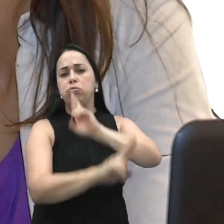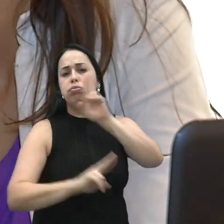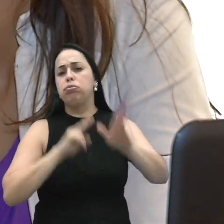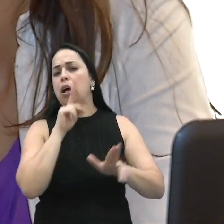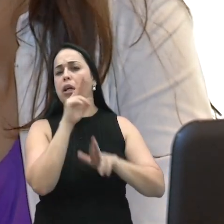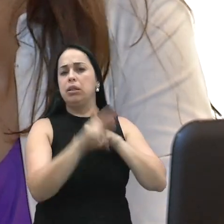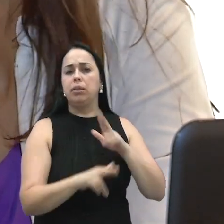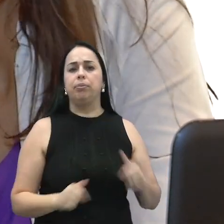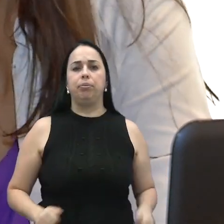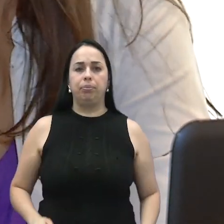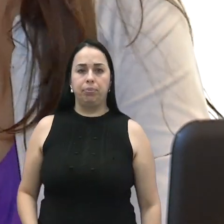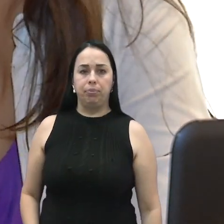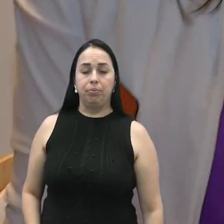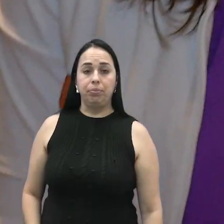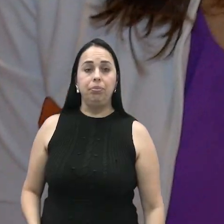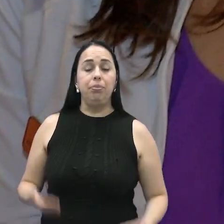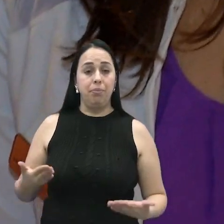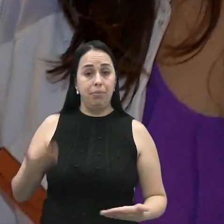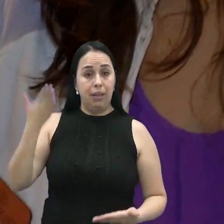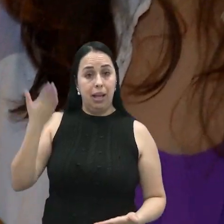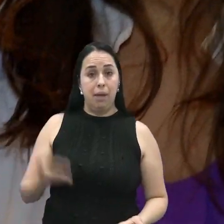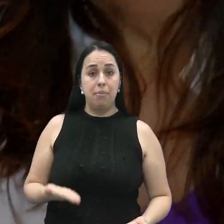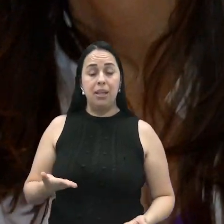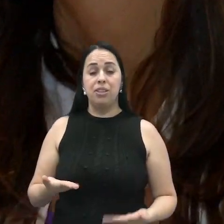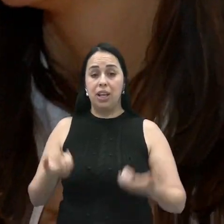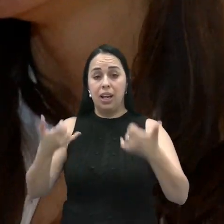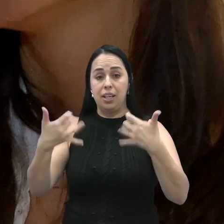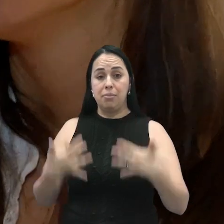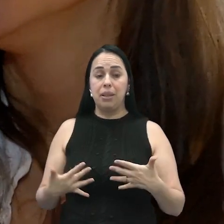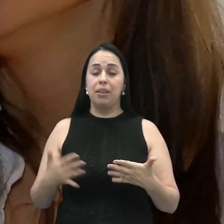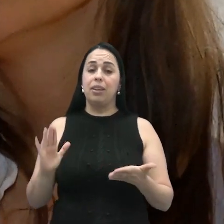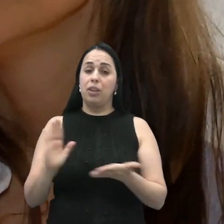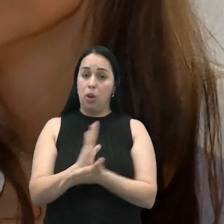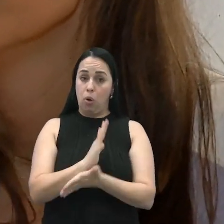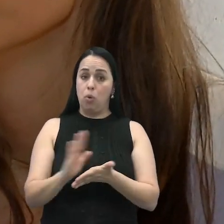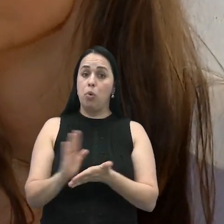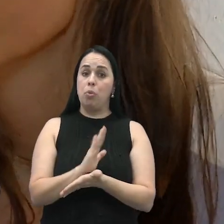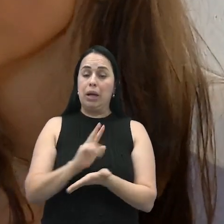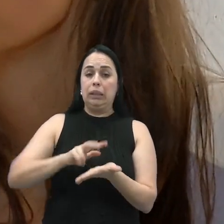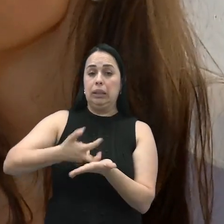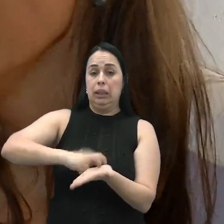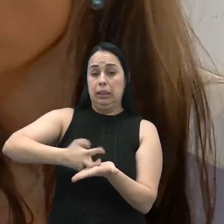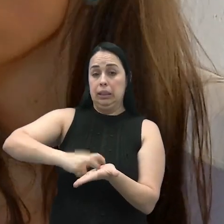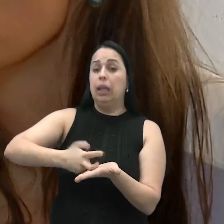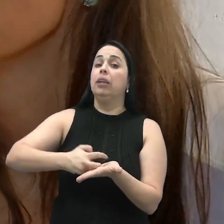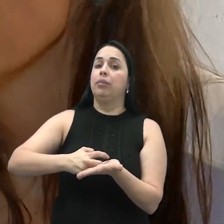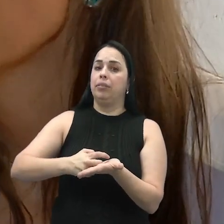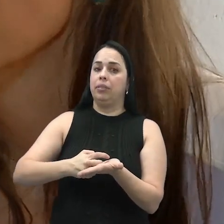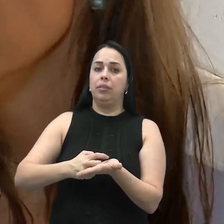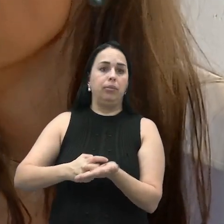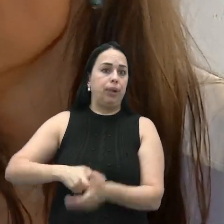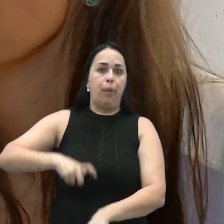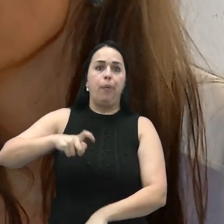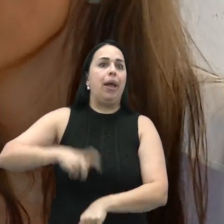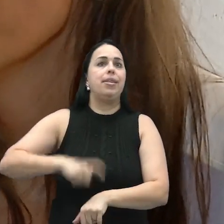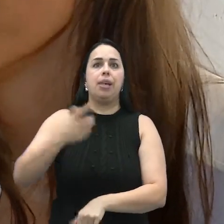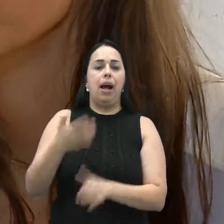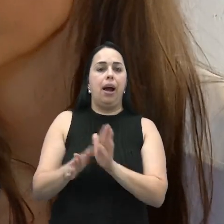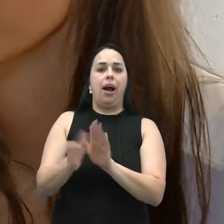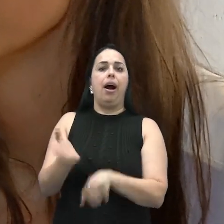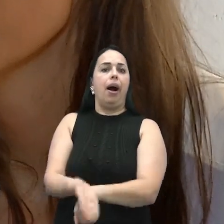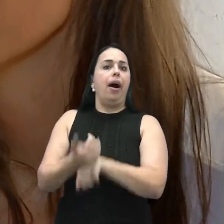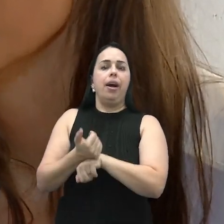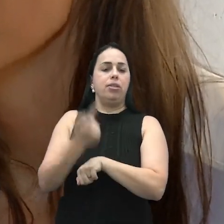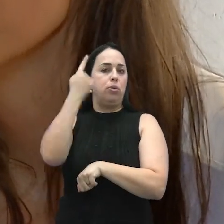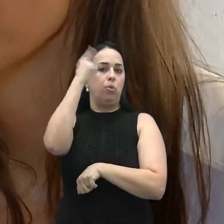todas as questões que vão surgir. Ainda segundo a médica, em muitos casos, as crises epiléticas não são previsíveis e as